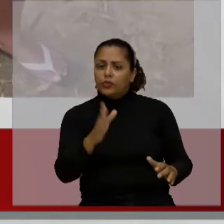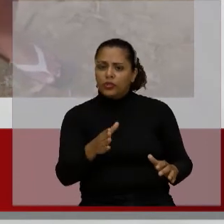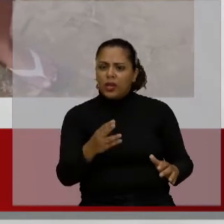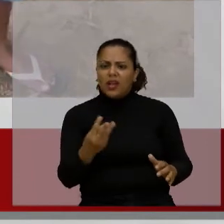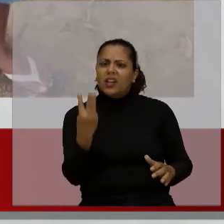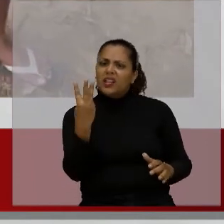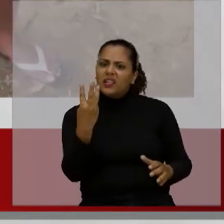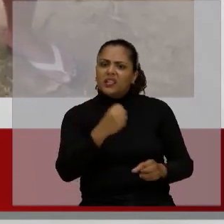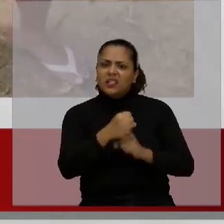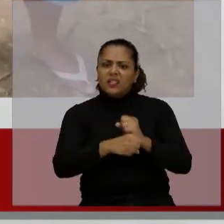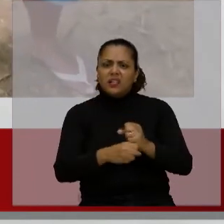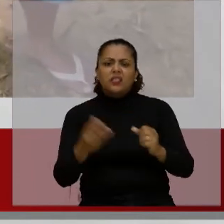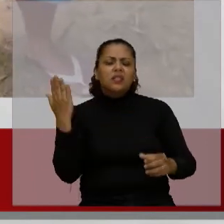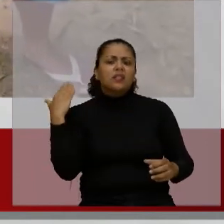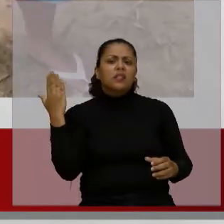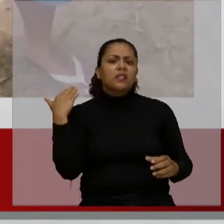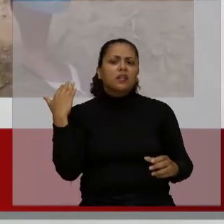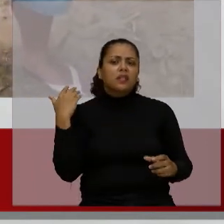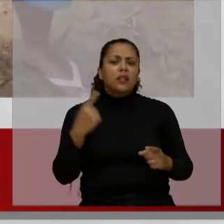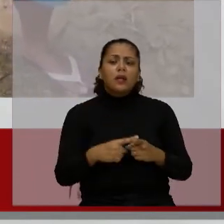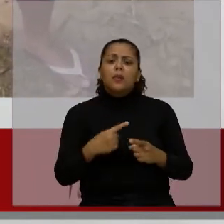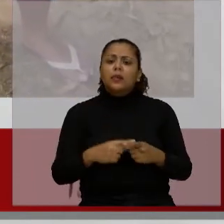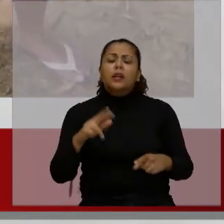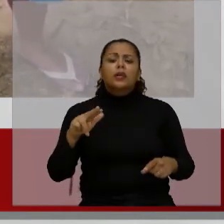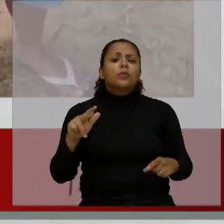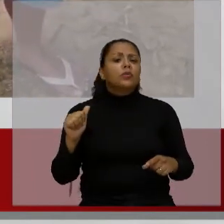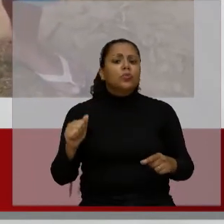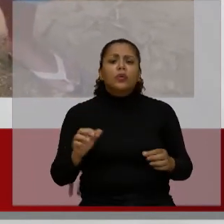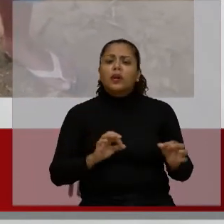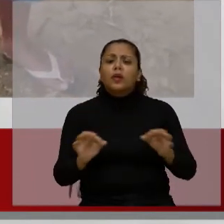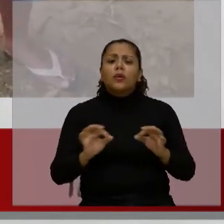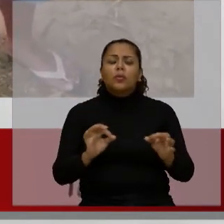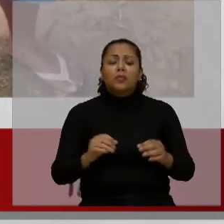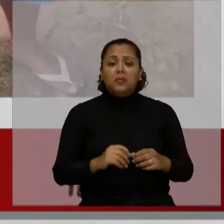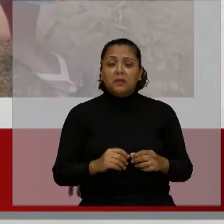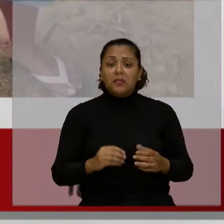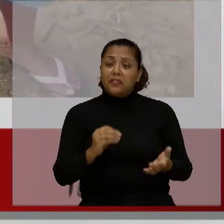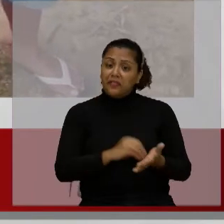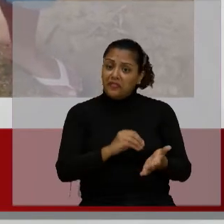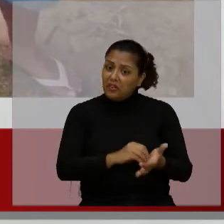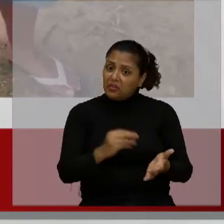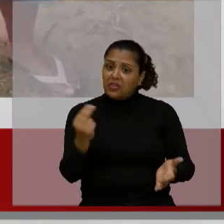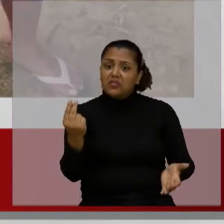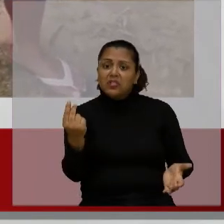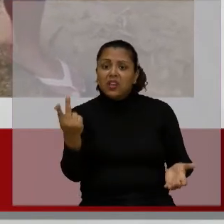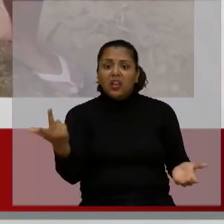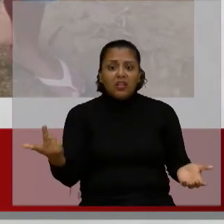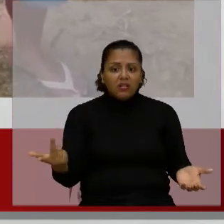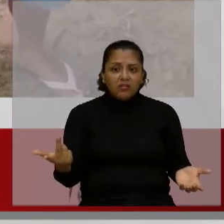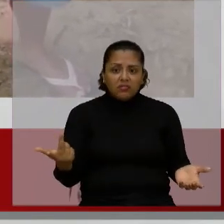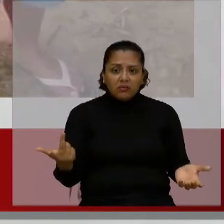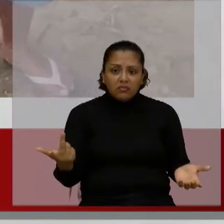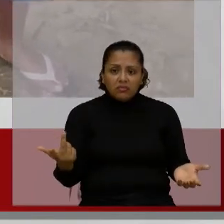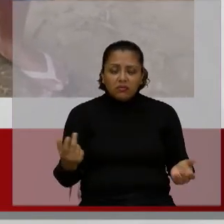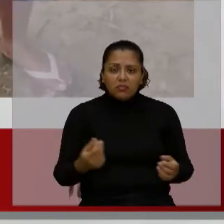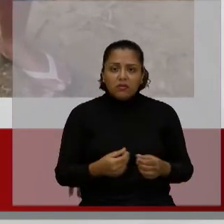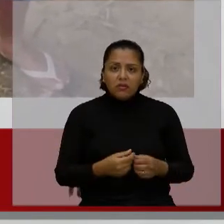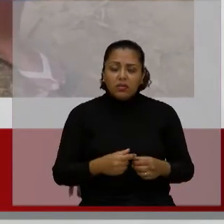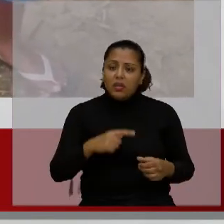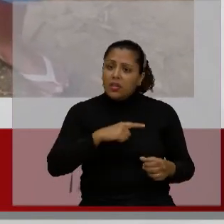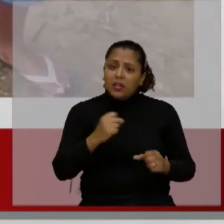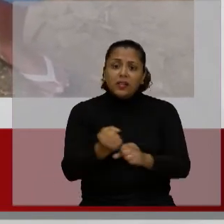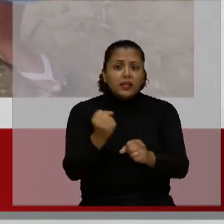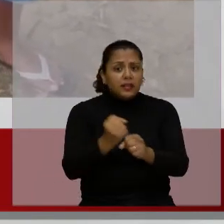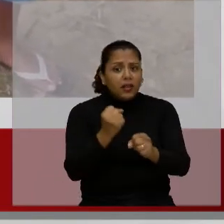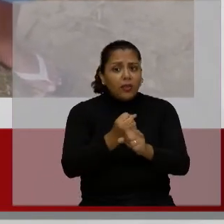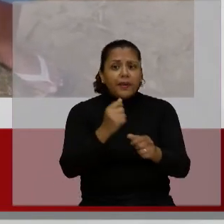Por que esse campo não quer arrumado? É por falta de verba? Não tem como ser falta de verba. Se tem tanta obra sendo